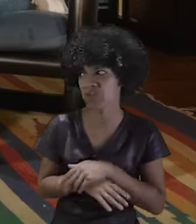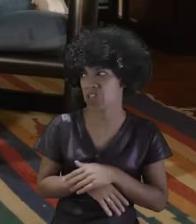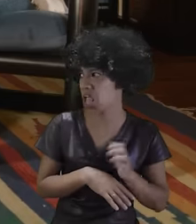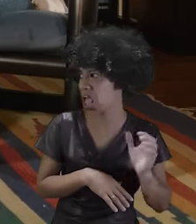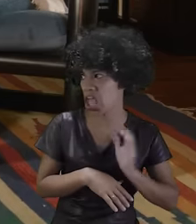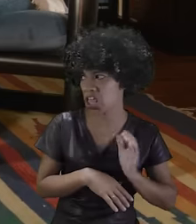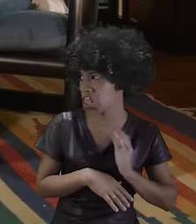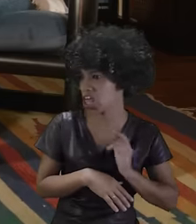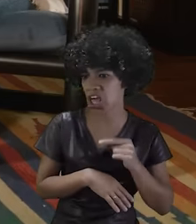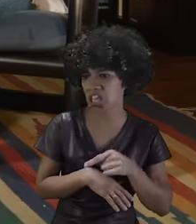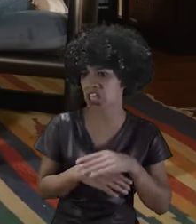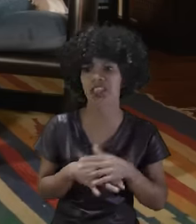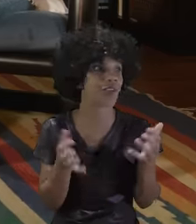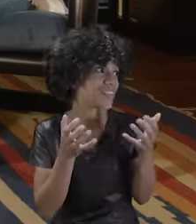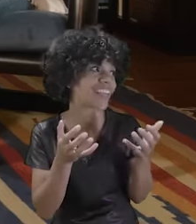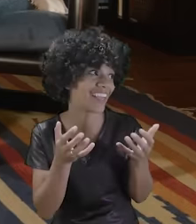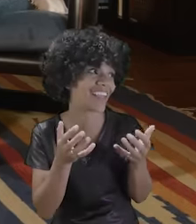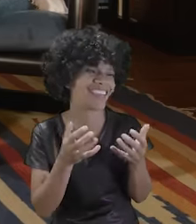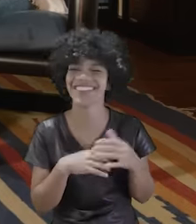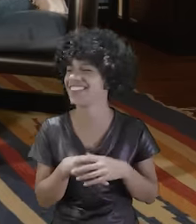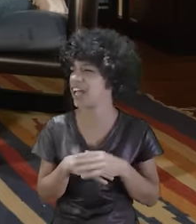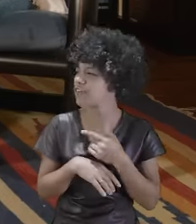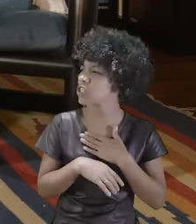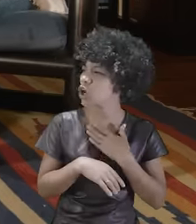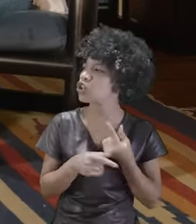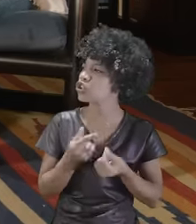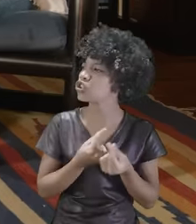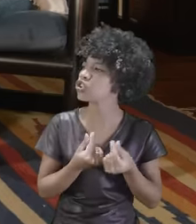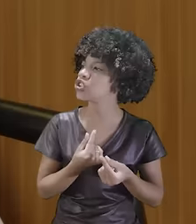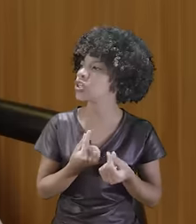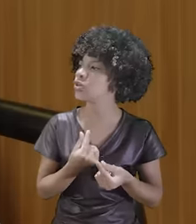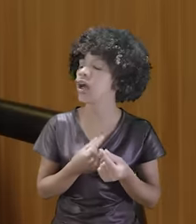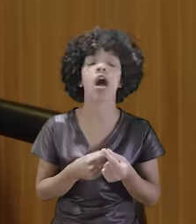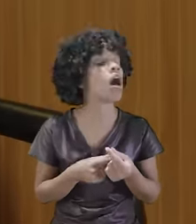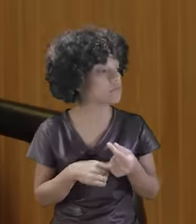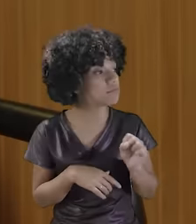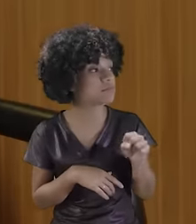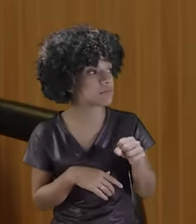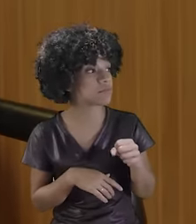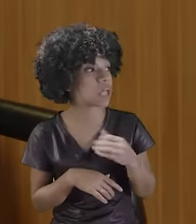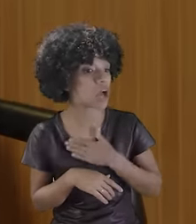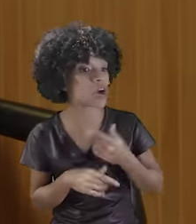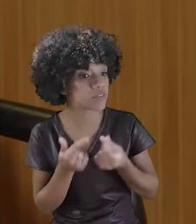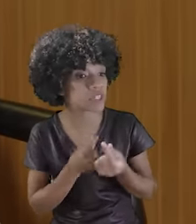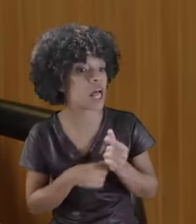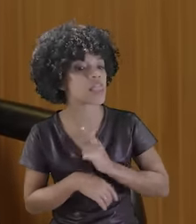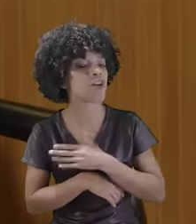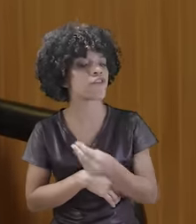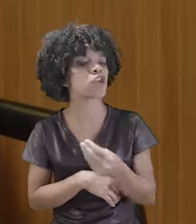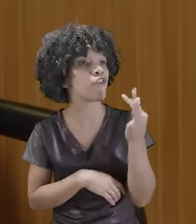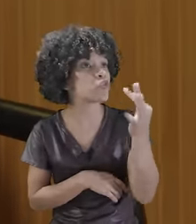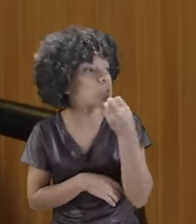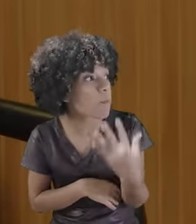sua ficar milionário aqui então quero vocês gostam de dinheiro né as pessoas a gente gosta a gente tem filhos tem que